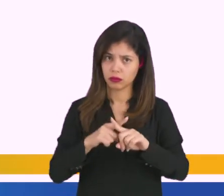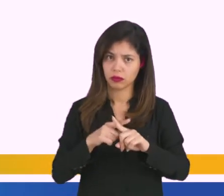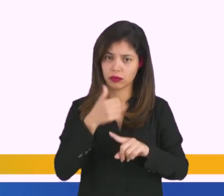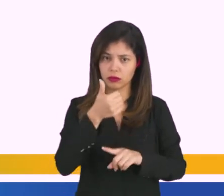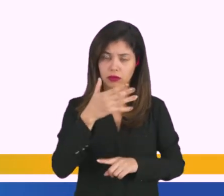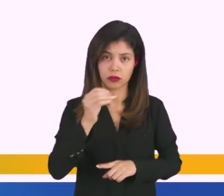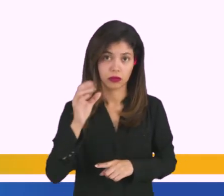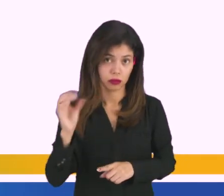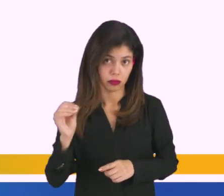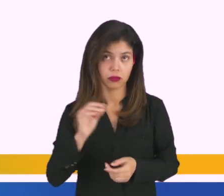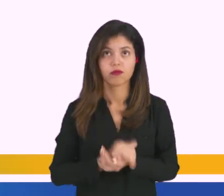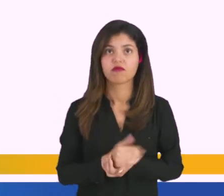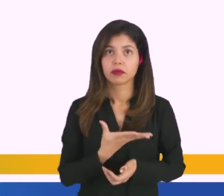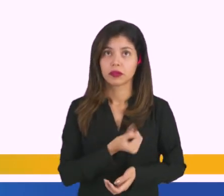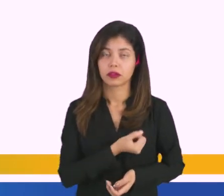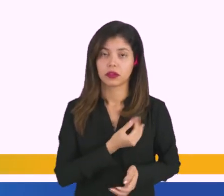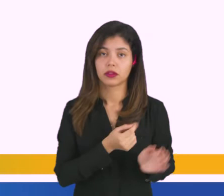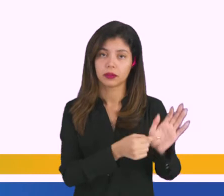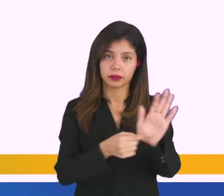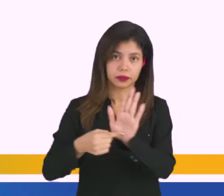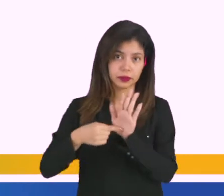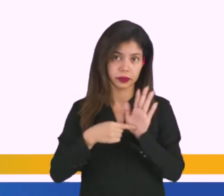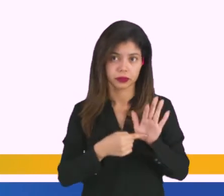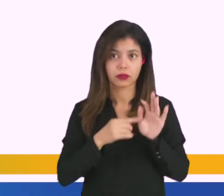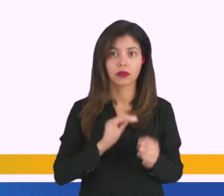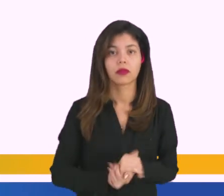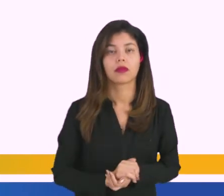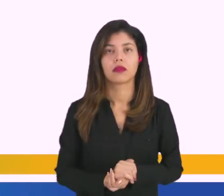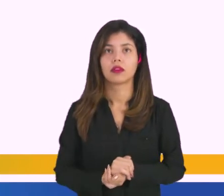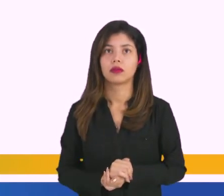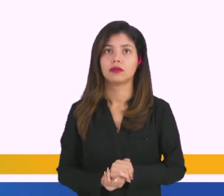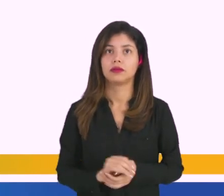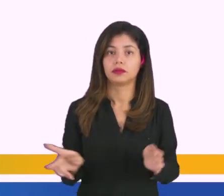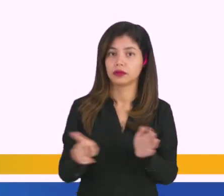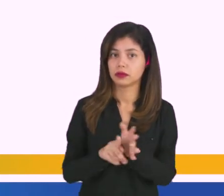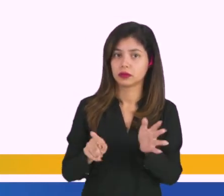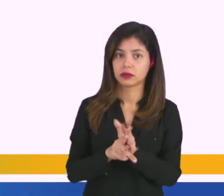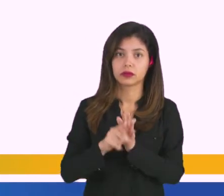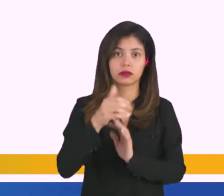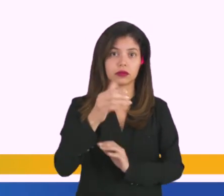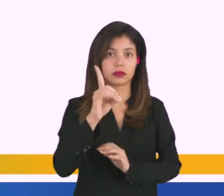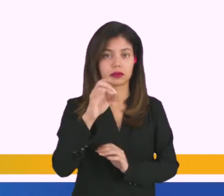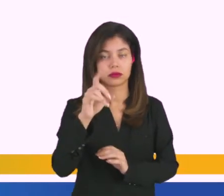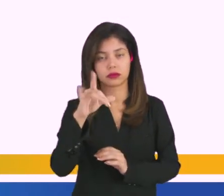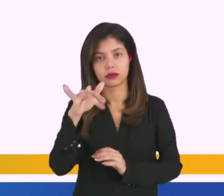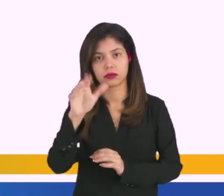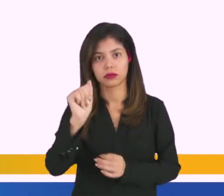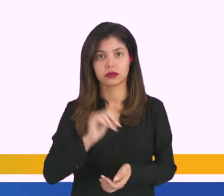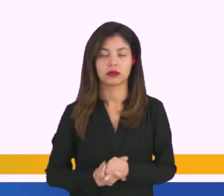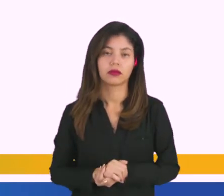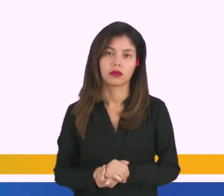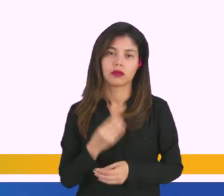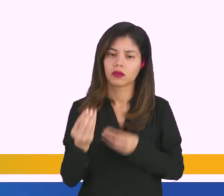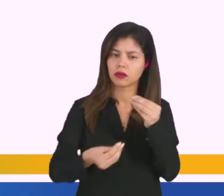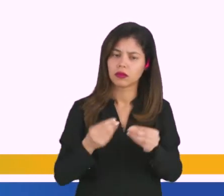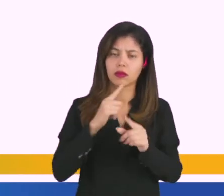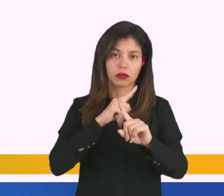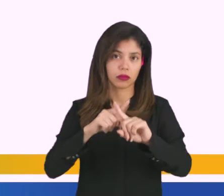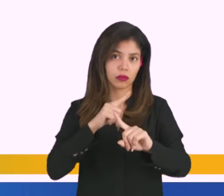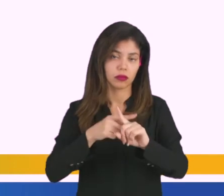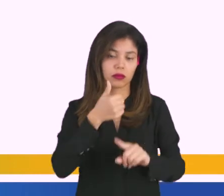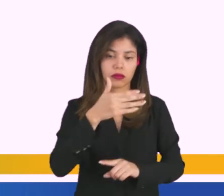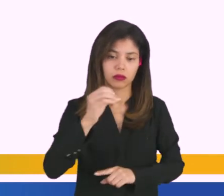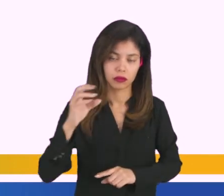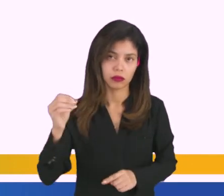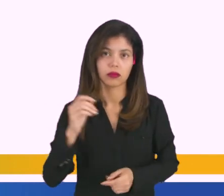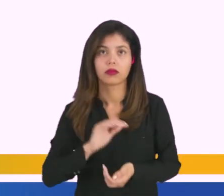100 esse número apresentado primeiramente aí em decimal certo então como vamos multiplicar por 100